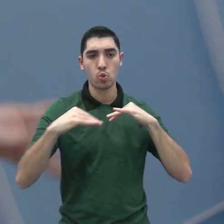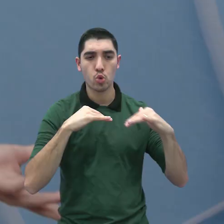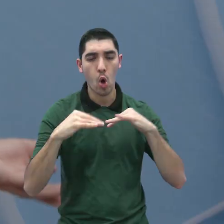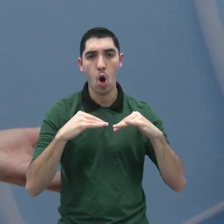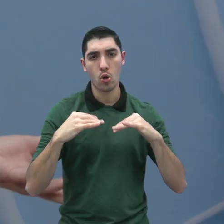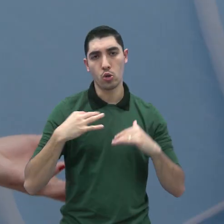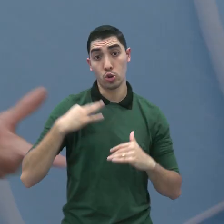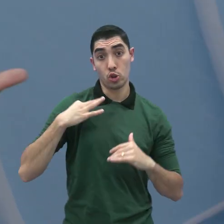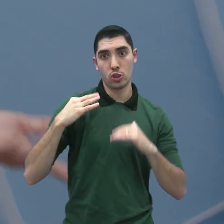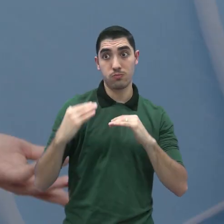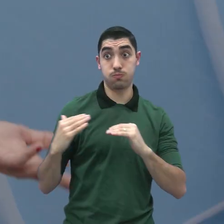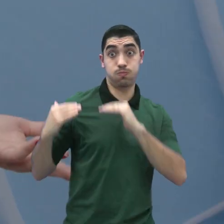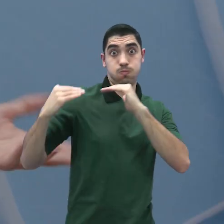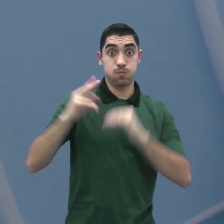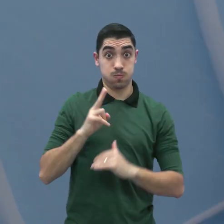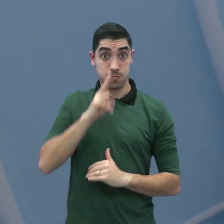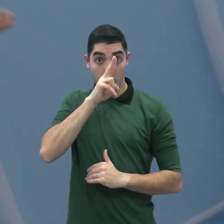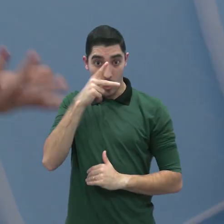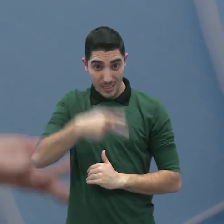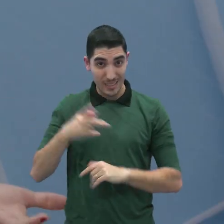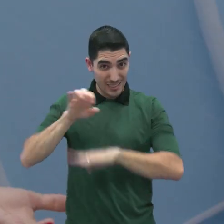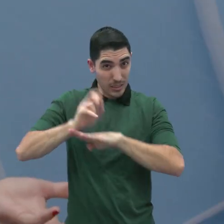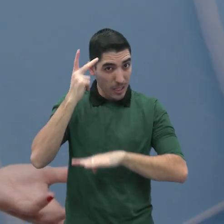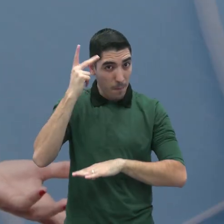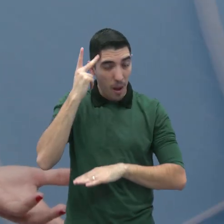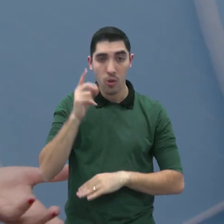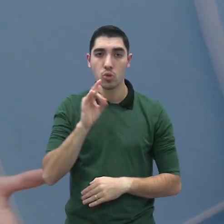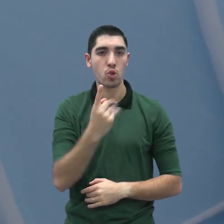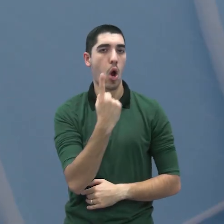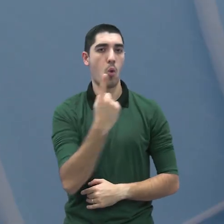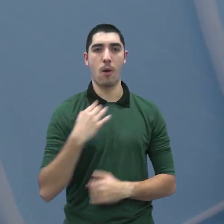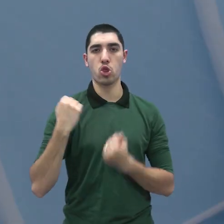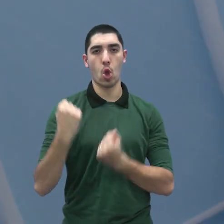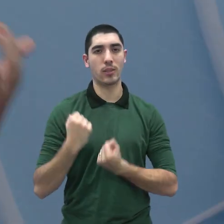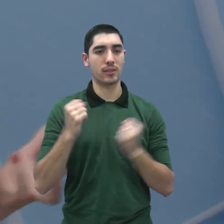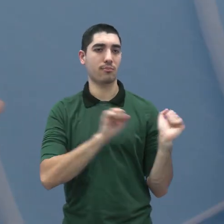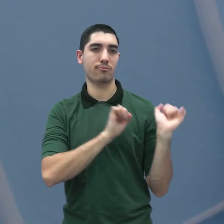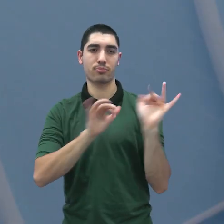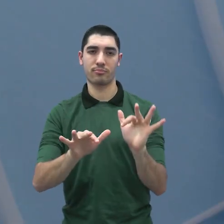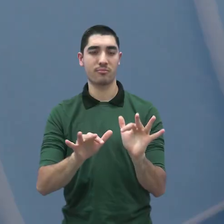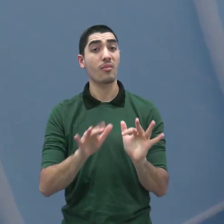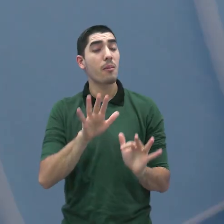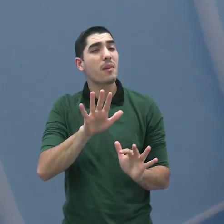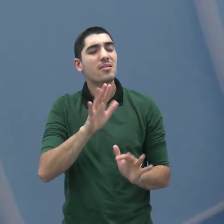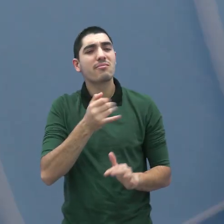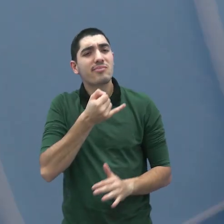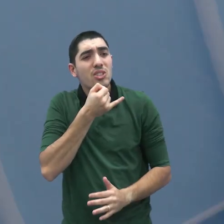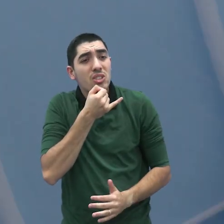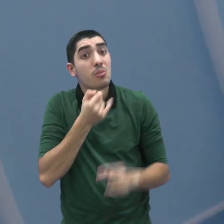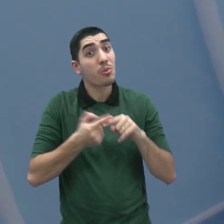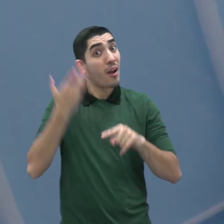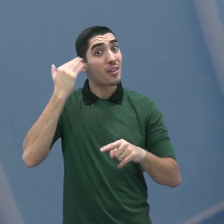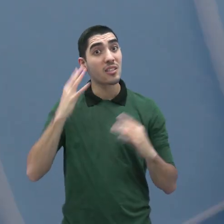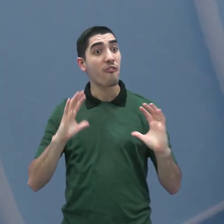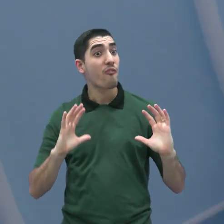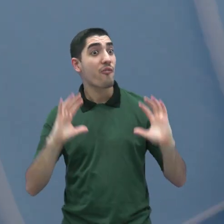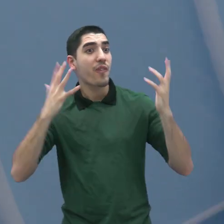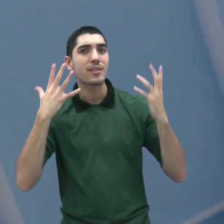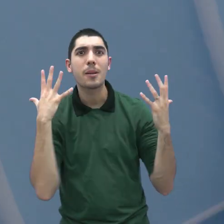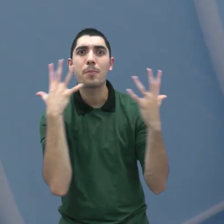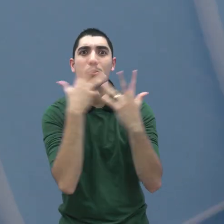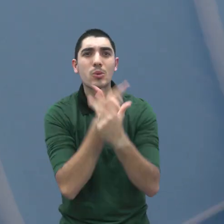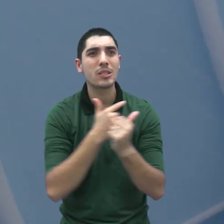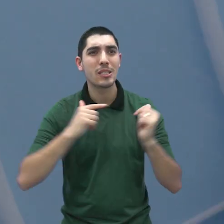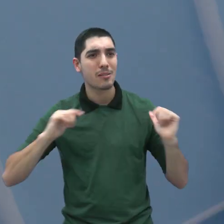tem torcida única. O que é triste, né? Porque é uma festa tão bonita e aí muitas vezes pode, né, ser